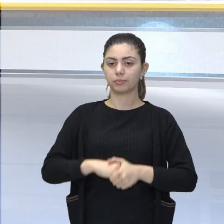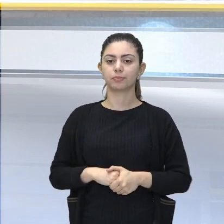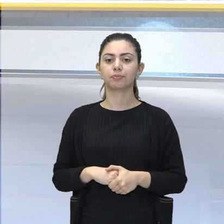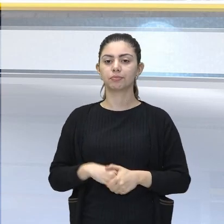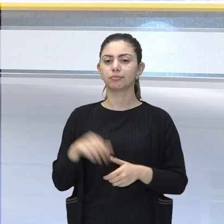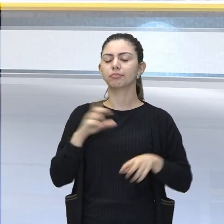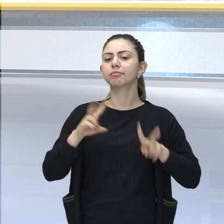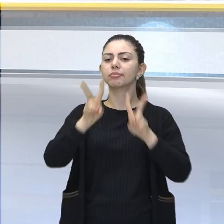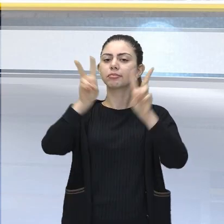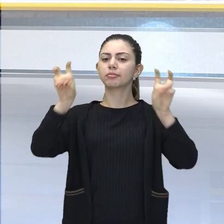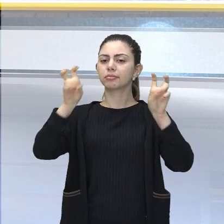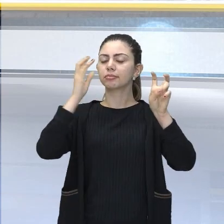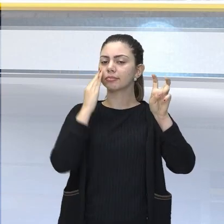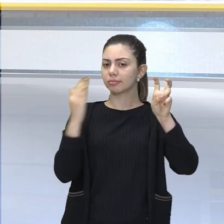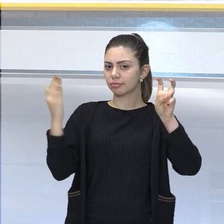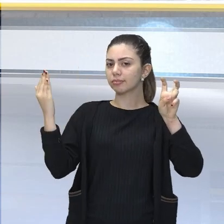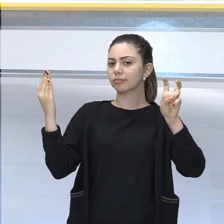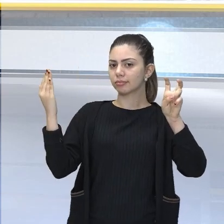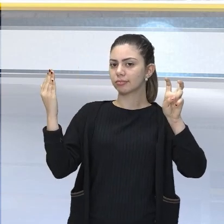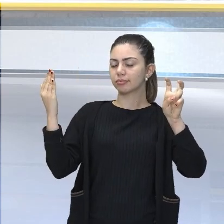cima, newspaper